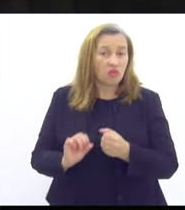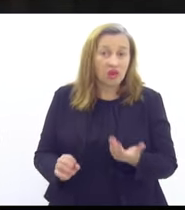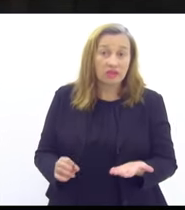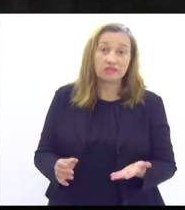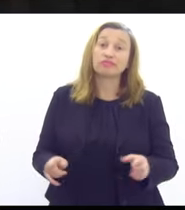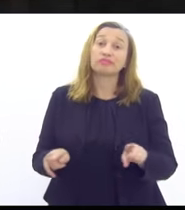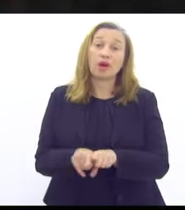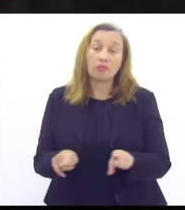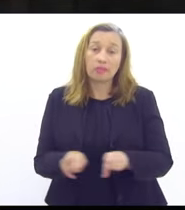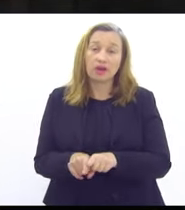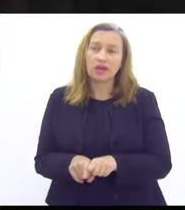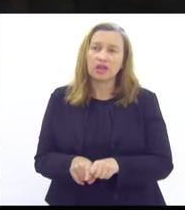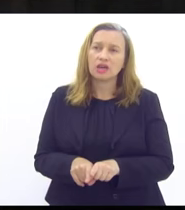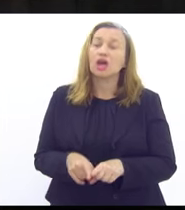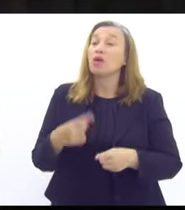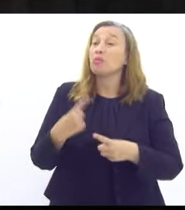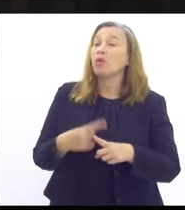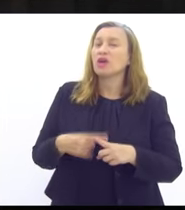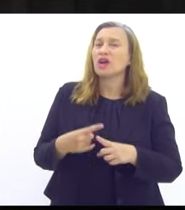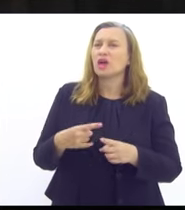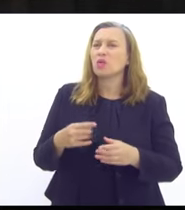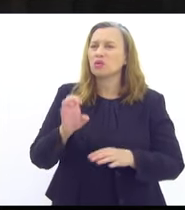Além do mais, é porque o Estado vai